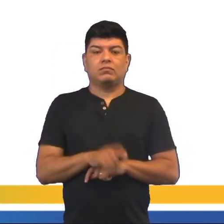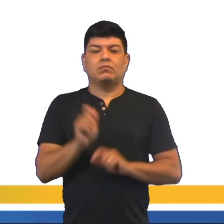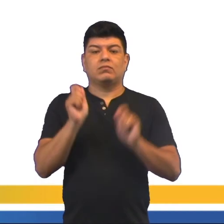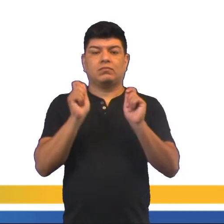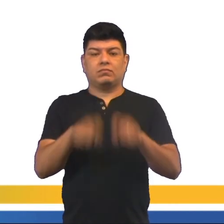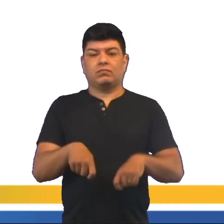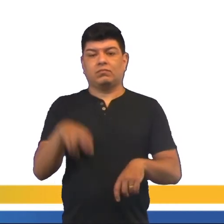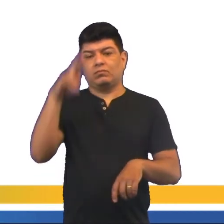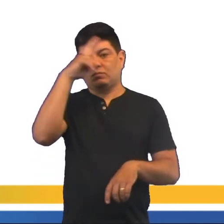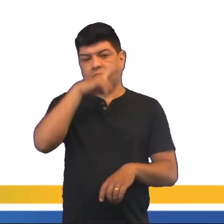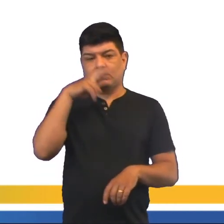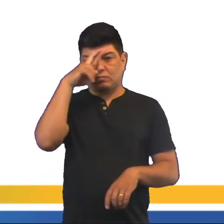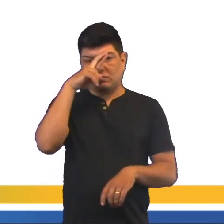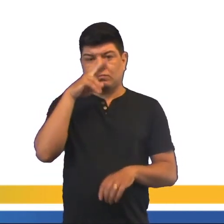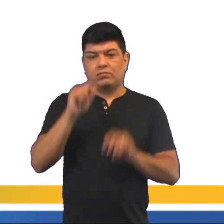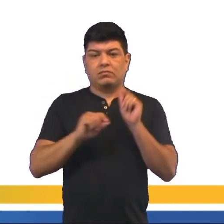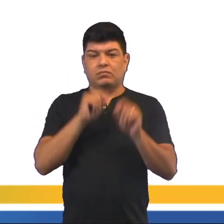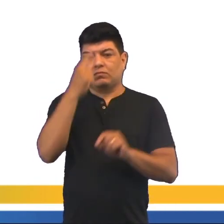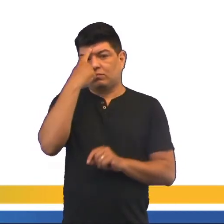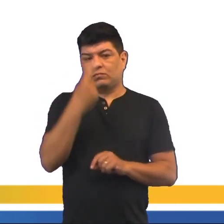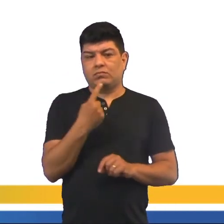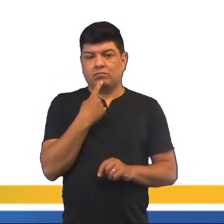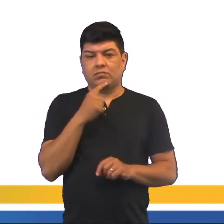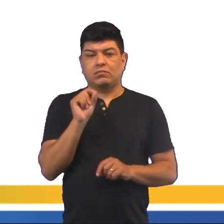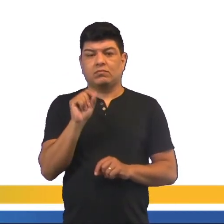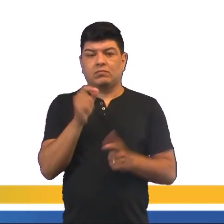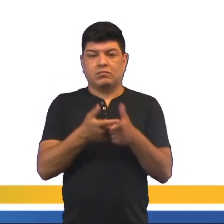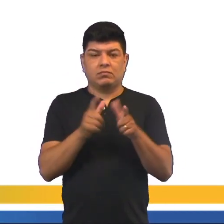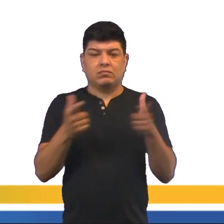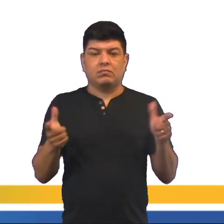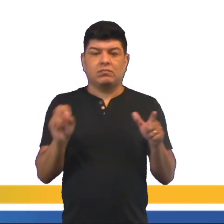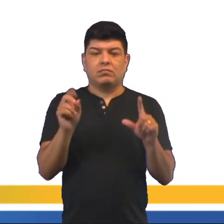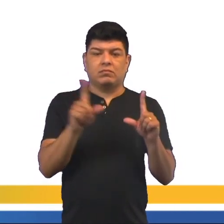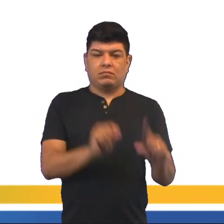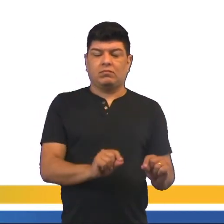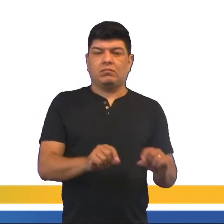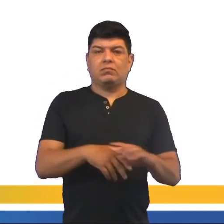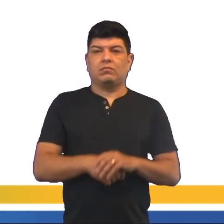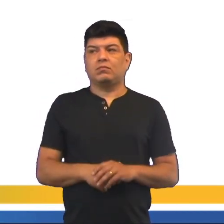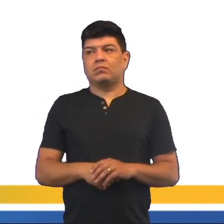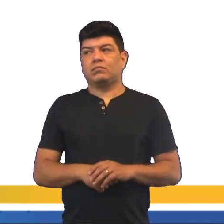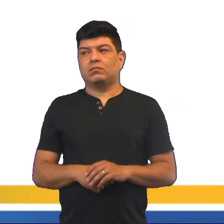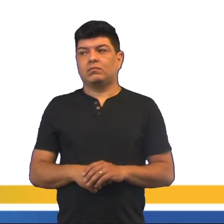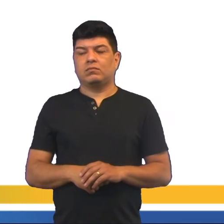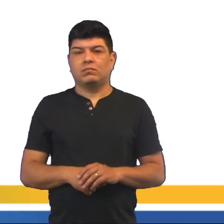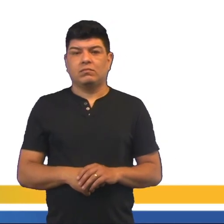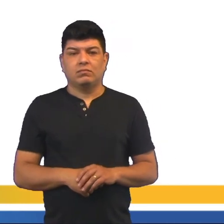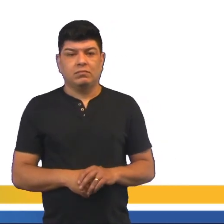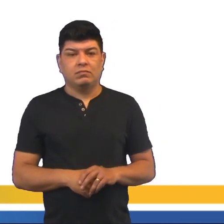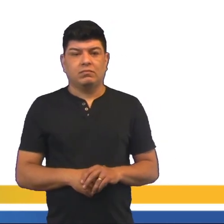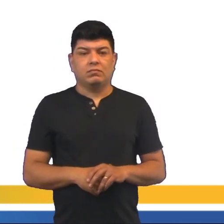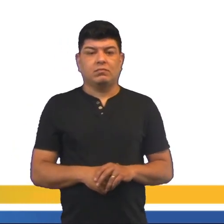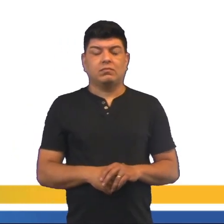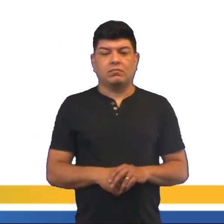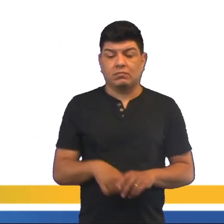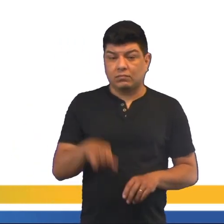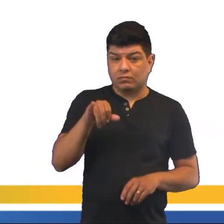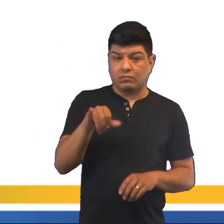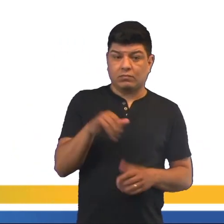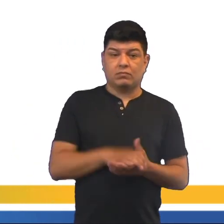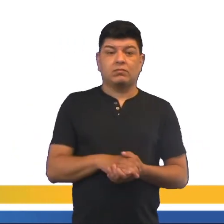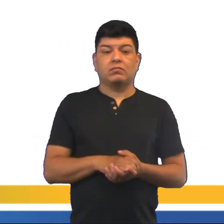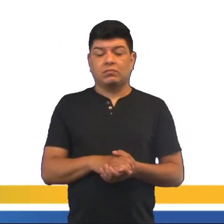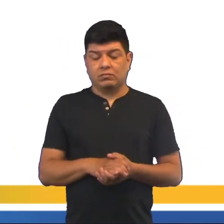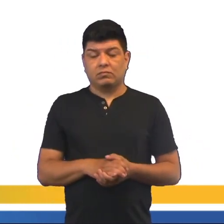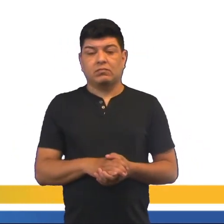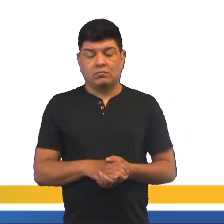O que é possível observar no perímetro de uma figura quando ela é ampliada ou quando ela é reduzida? Se o